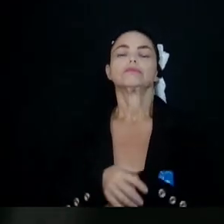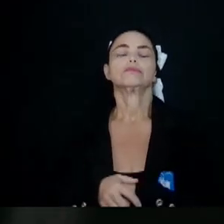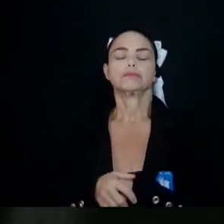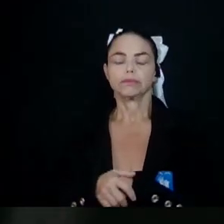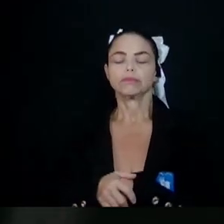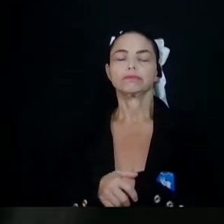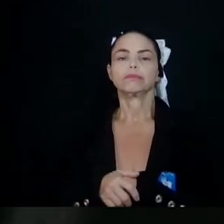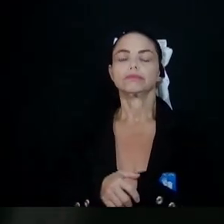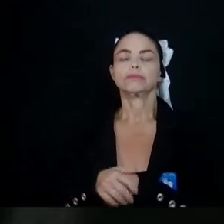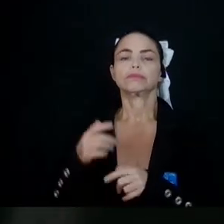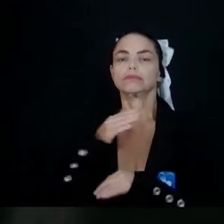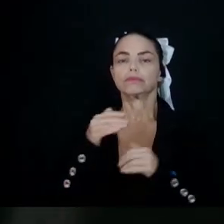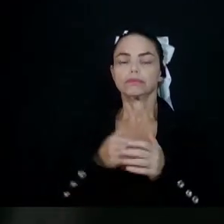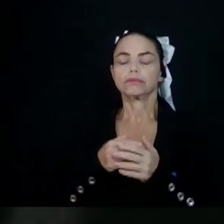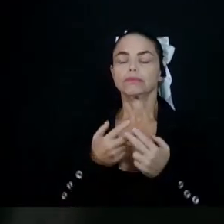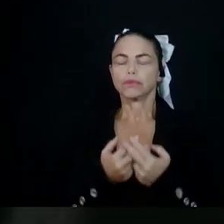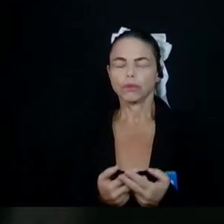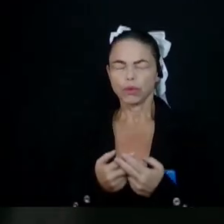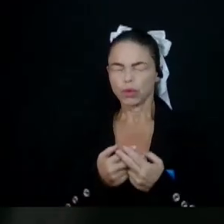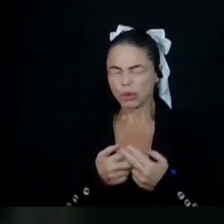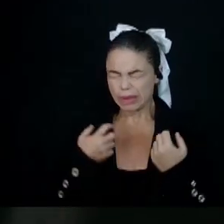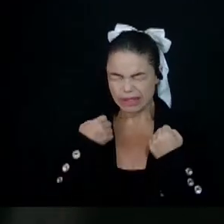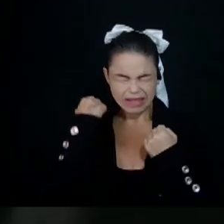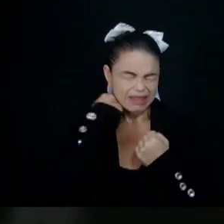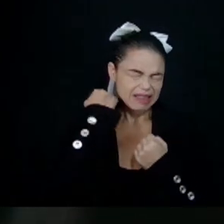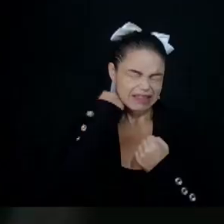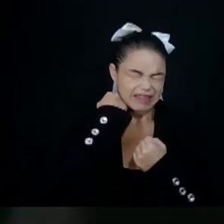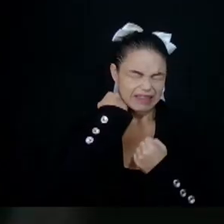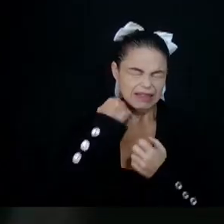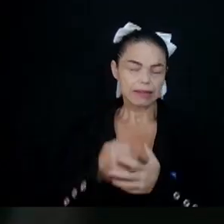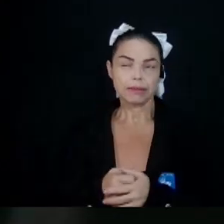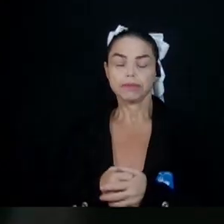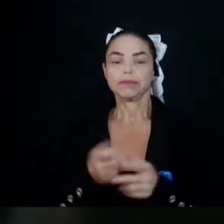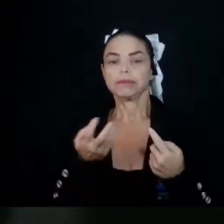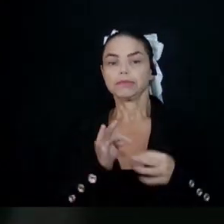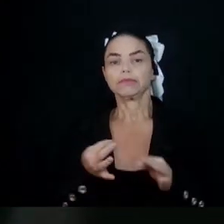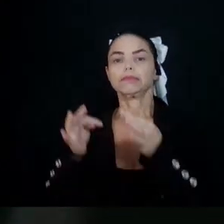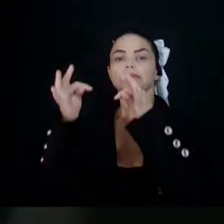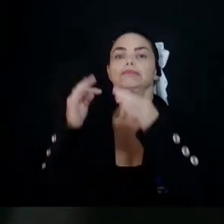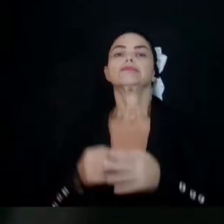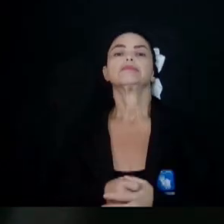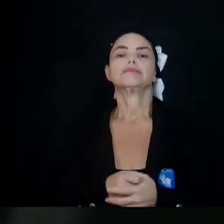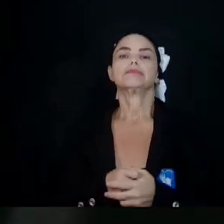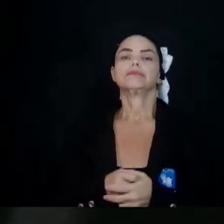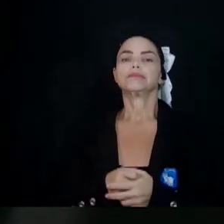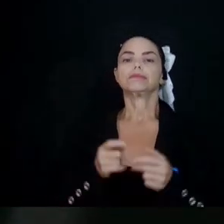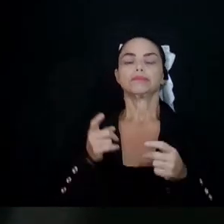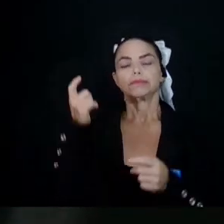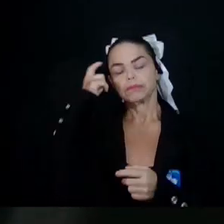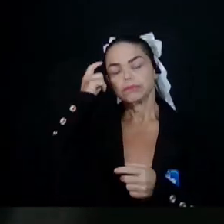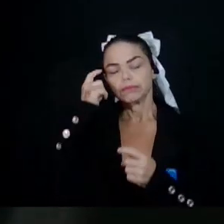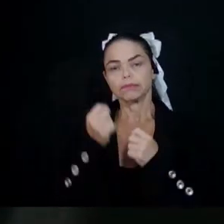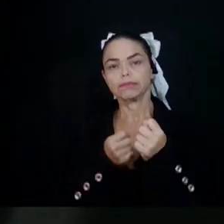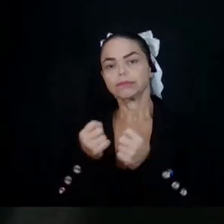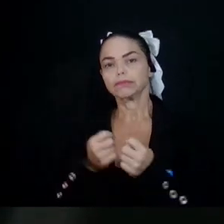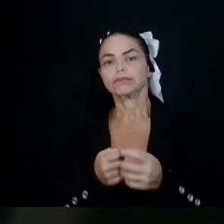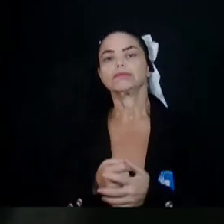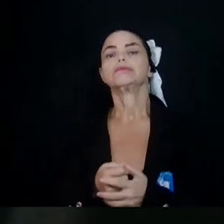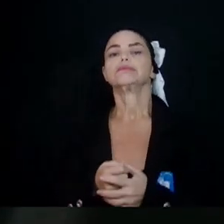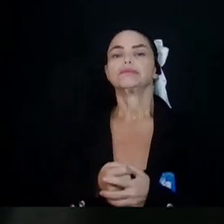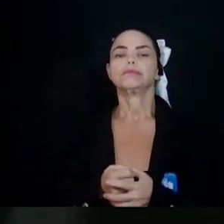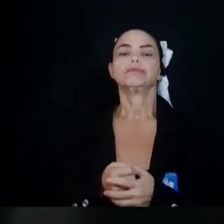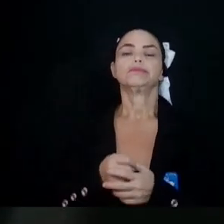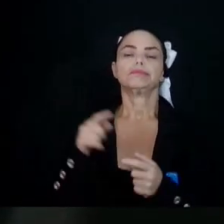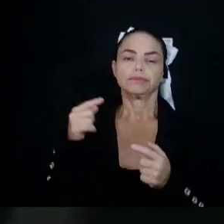em todos nós, né? A gente está vivendo um mundo muito corrido, a tecnologia avançando, e quando você pensa que você domina um assunto, aí já vem